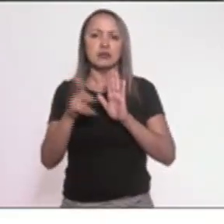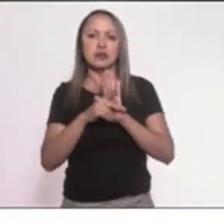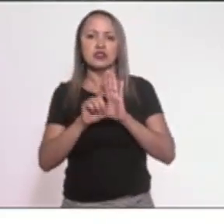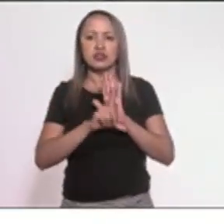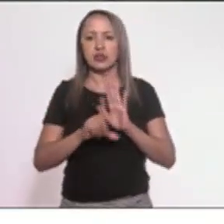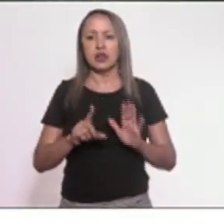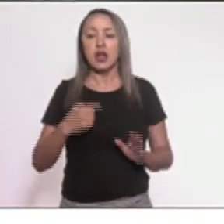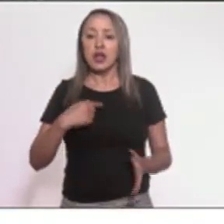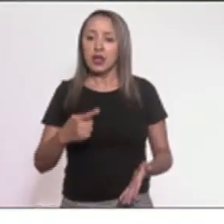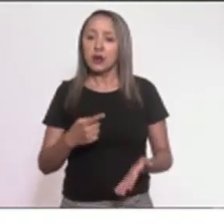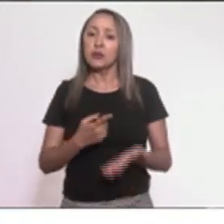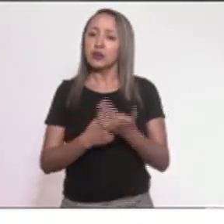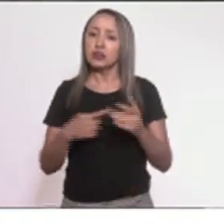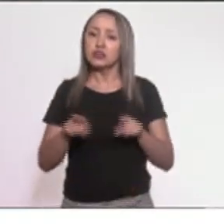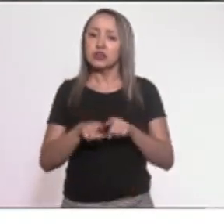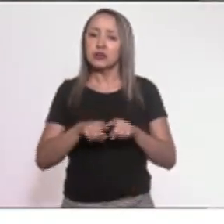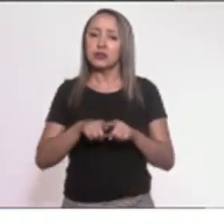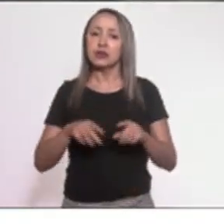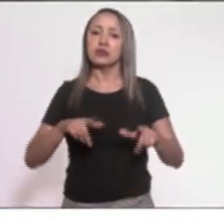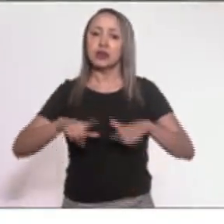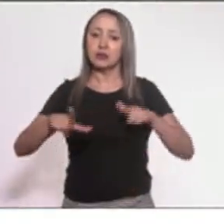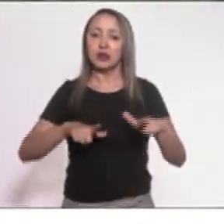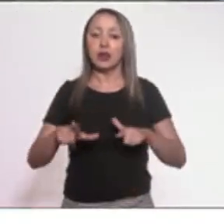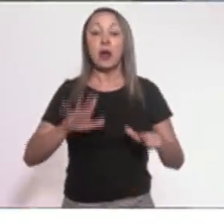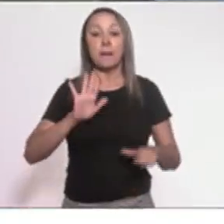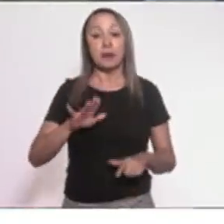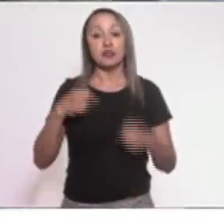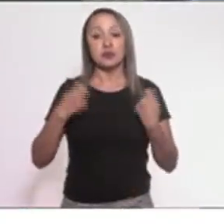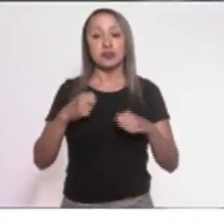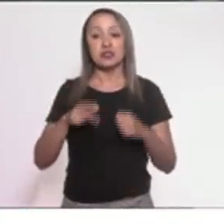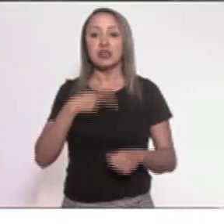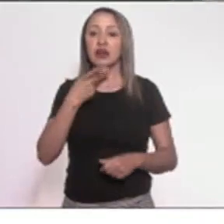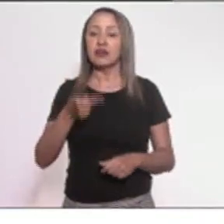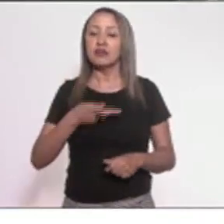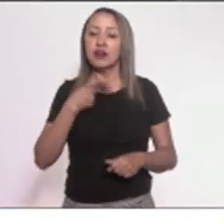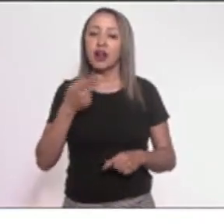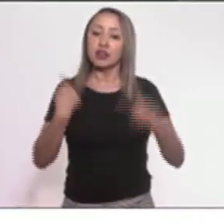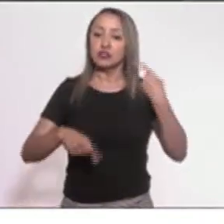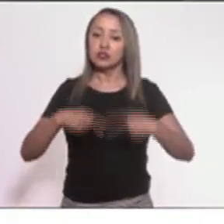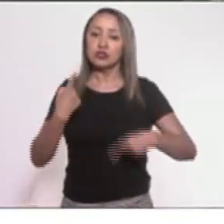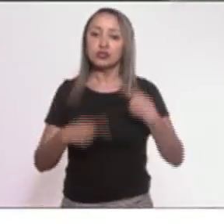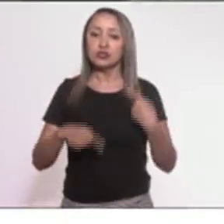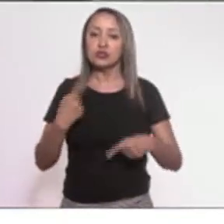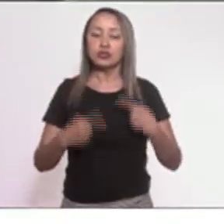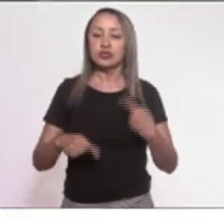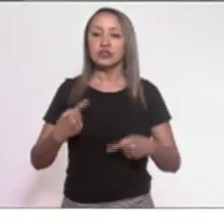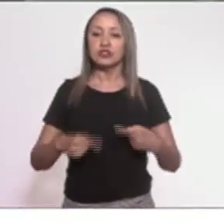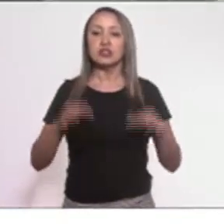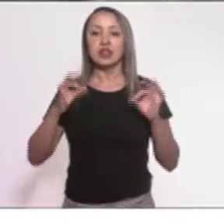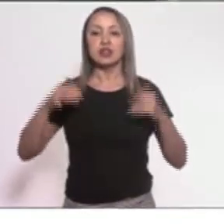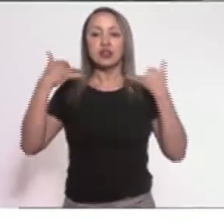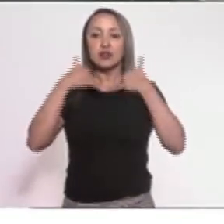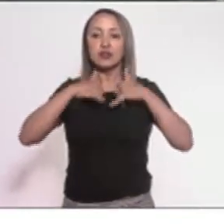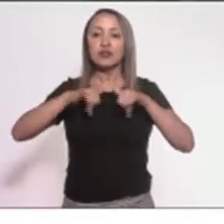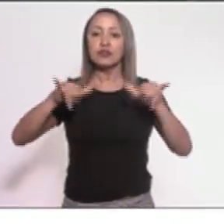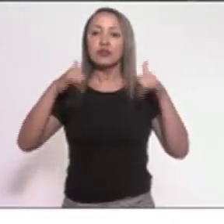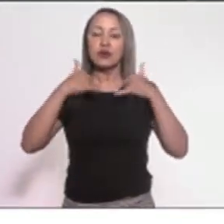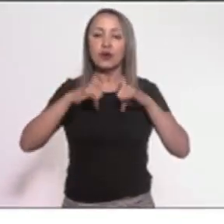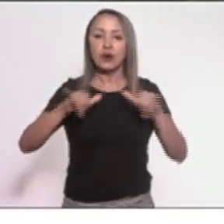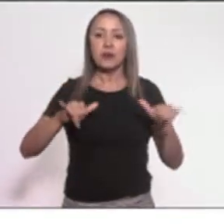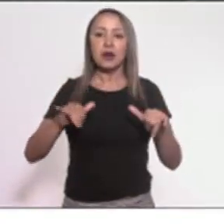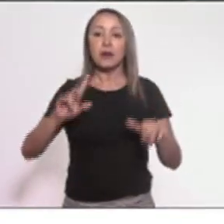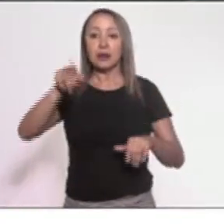também o trabalhador, mas eu acho que tem que ir para ali para o púlpito para fazer a discussão e informar para as